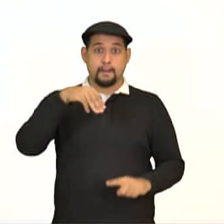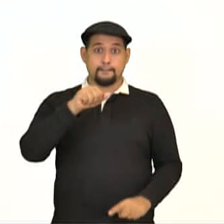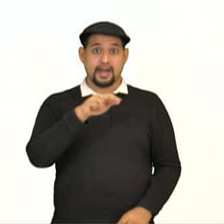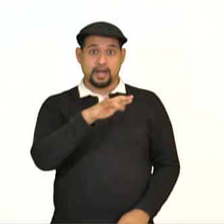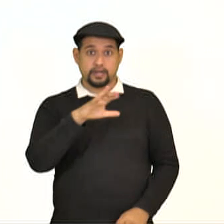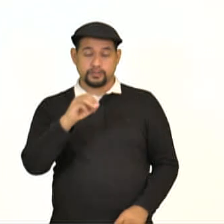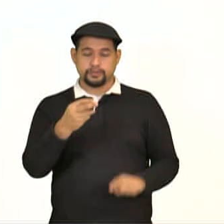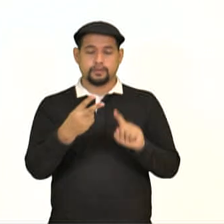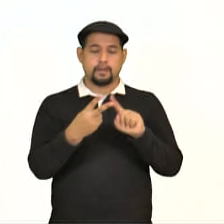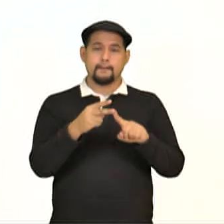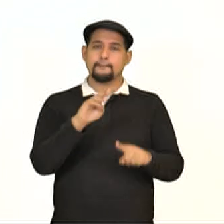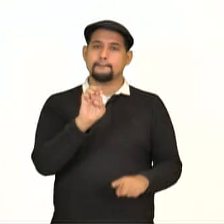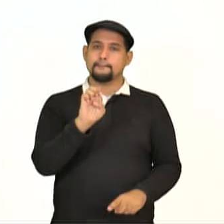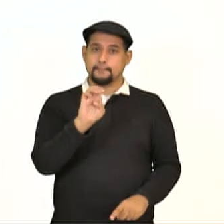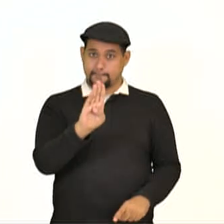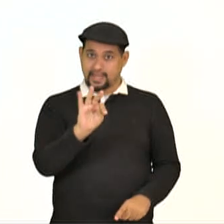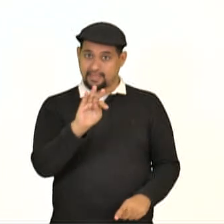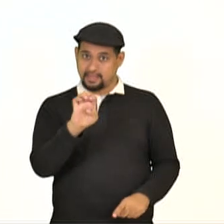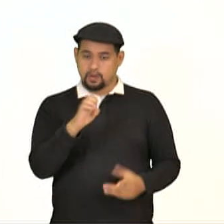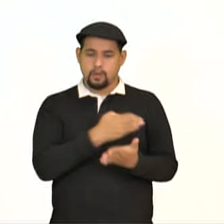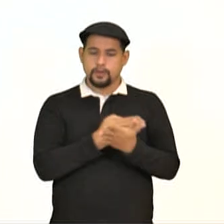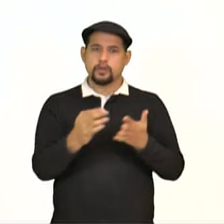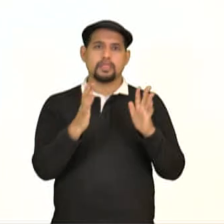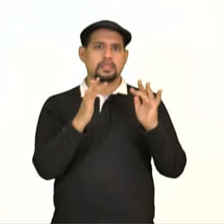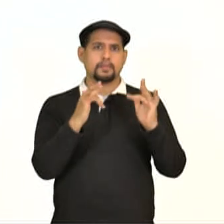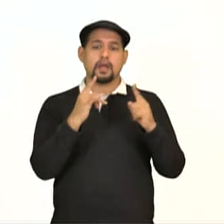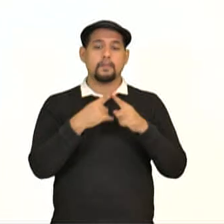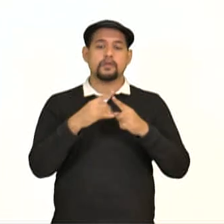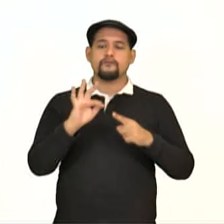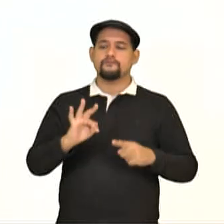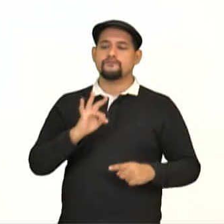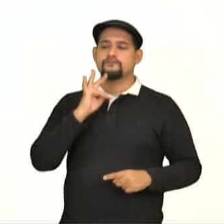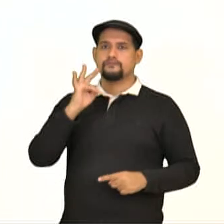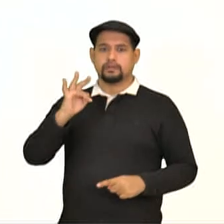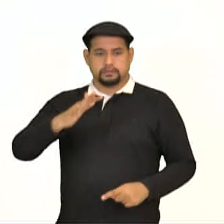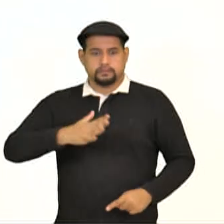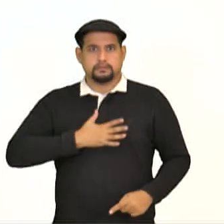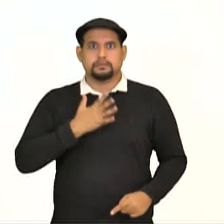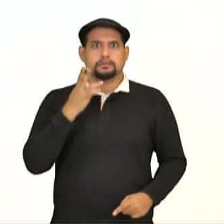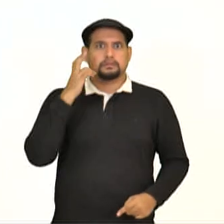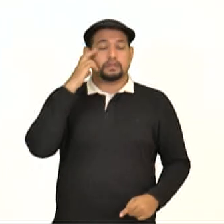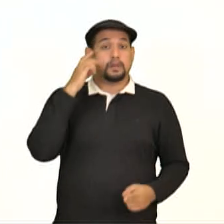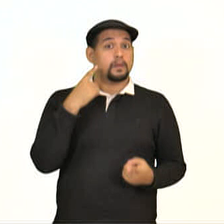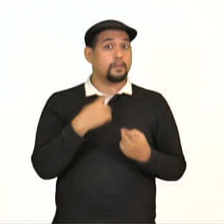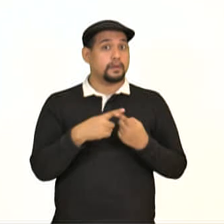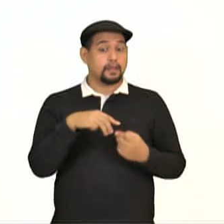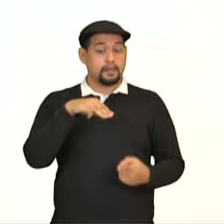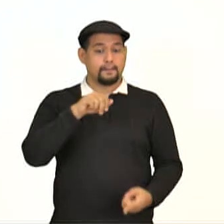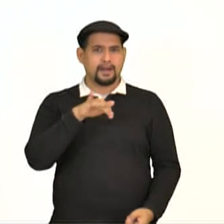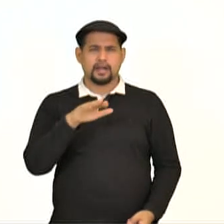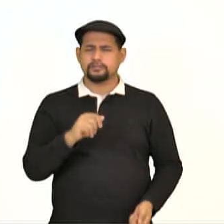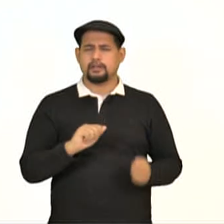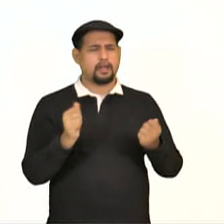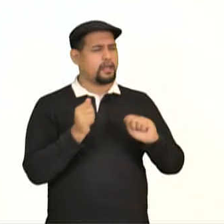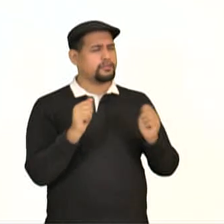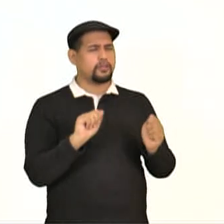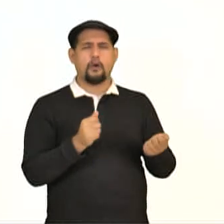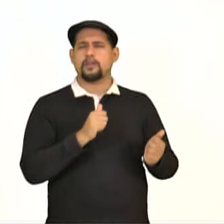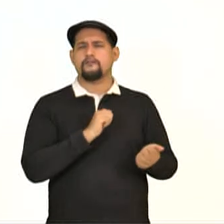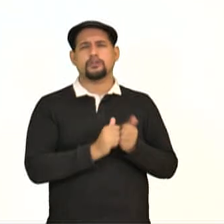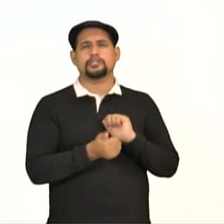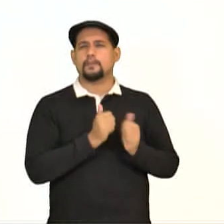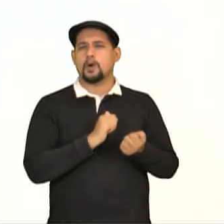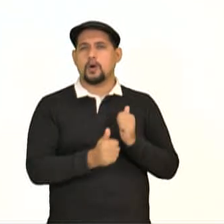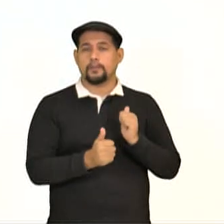namorar, porque cedo ou tarde haveria um choque cultural. Márcio era louco por futebol.